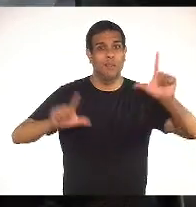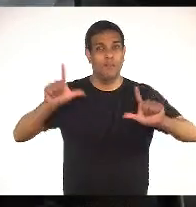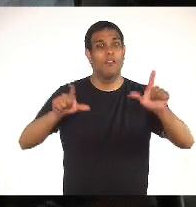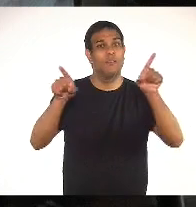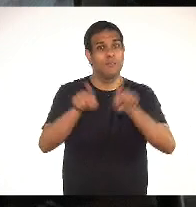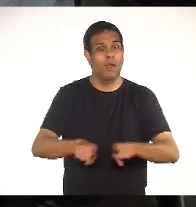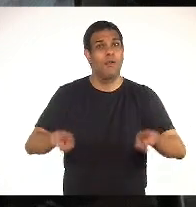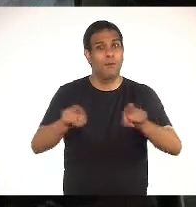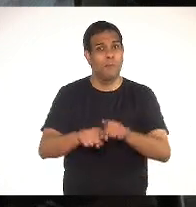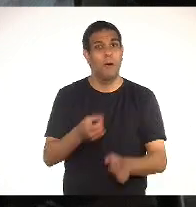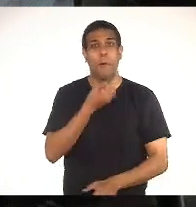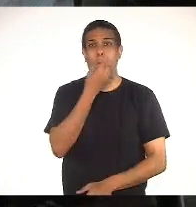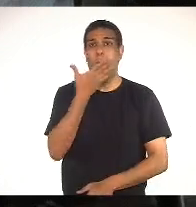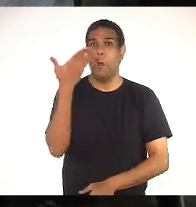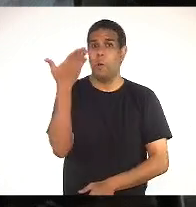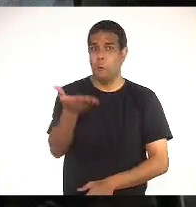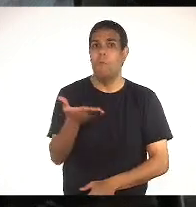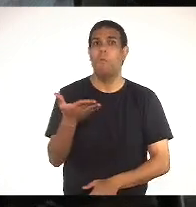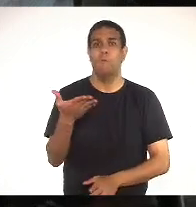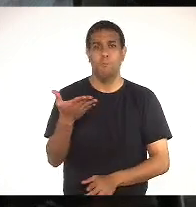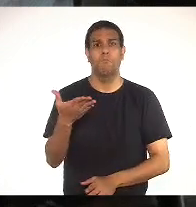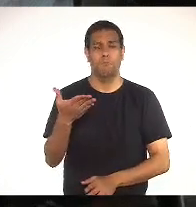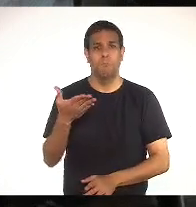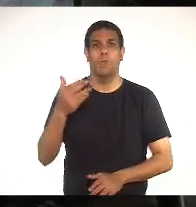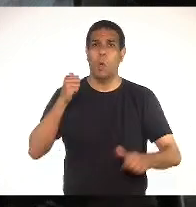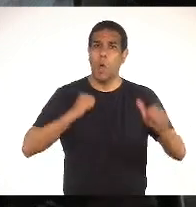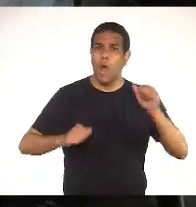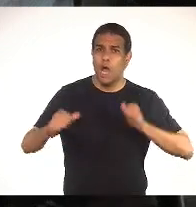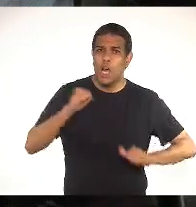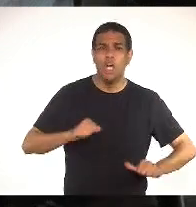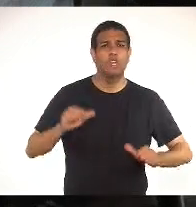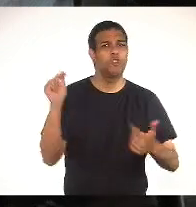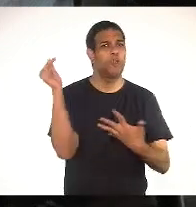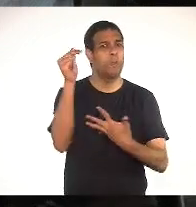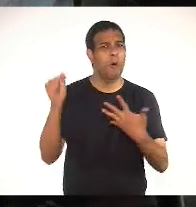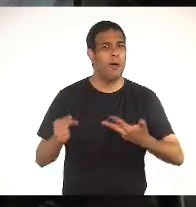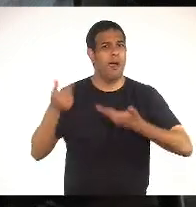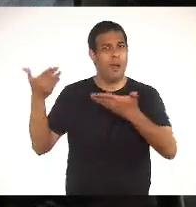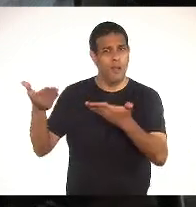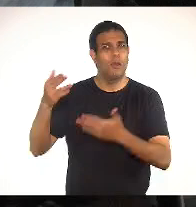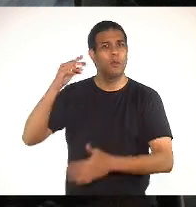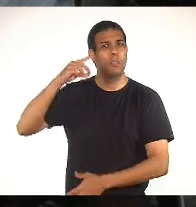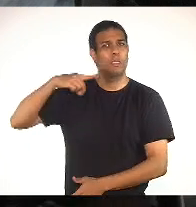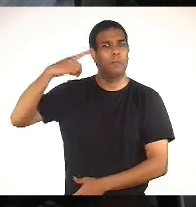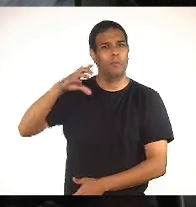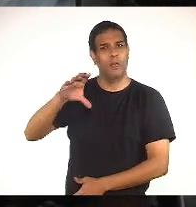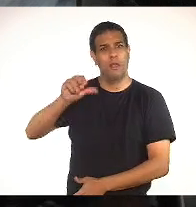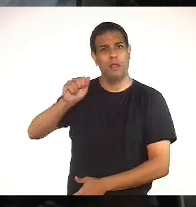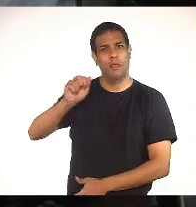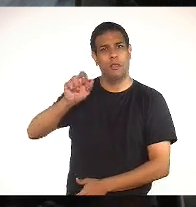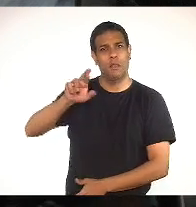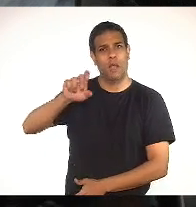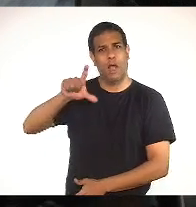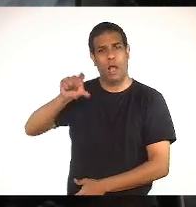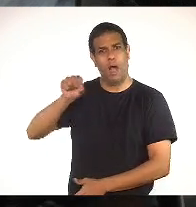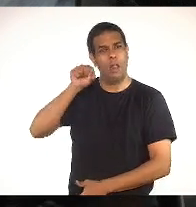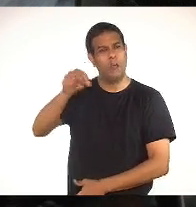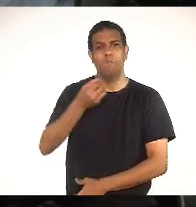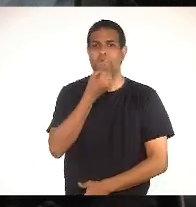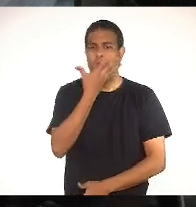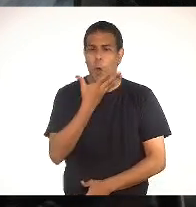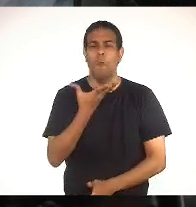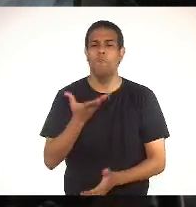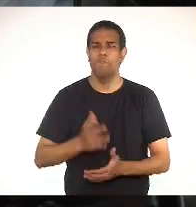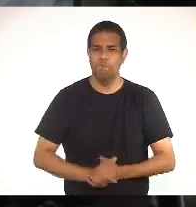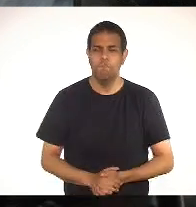Artista? Programa de TV. Ator. Sambista, passista. Ator. Âncora. Outros istas mais.